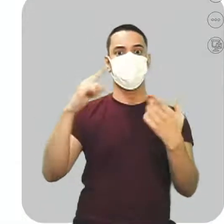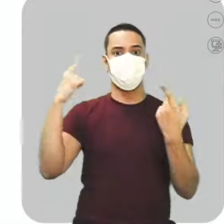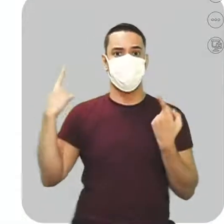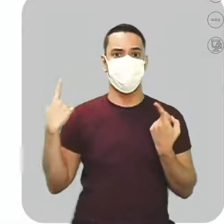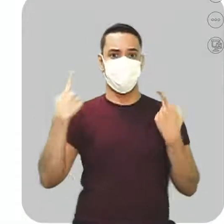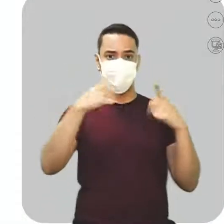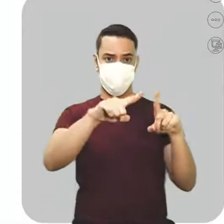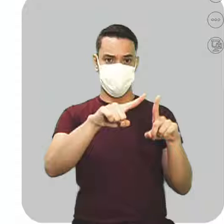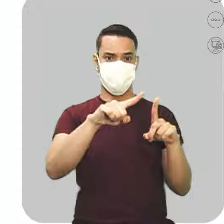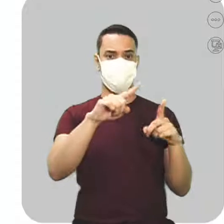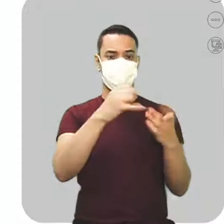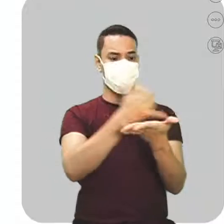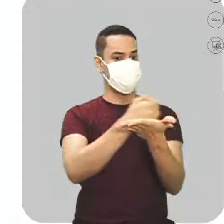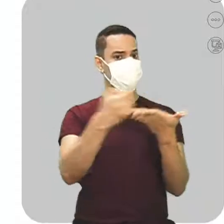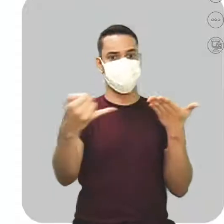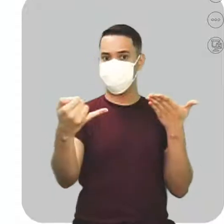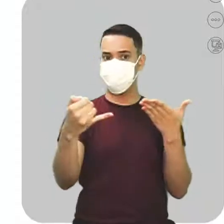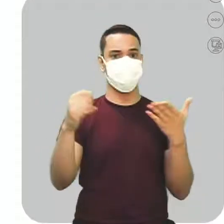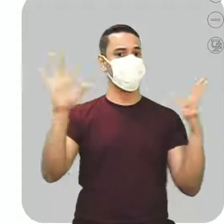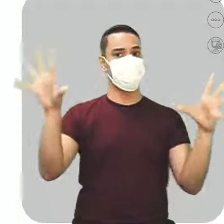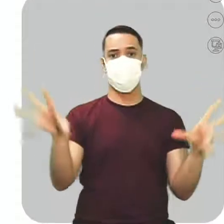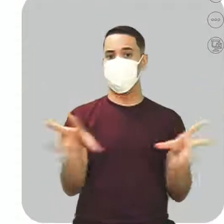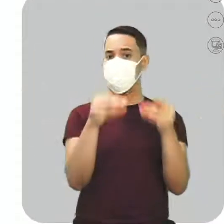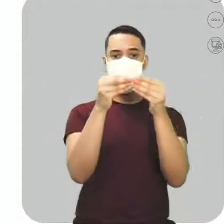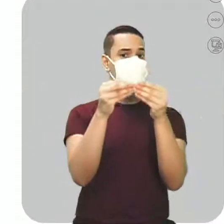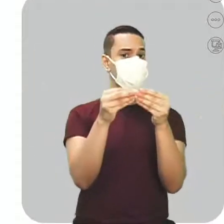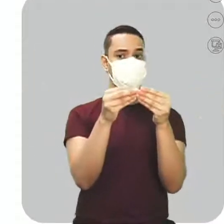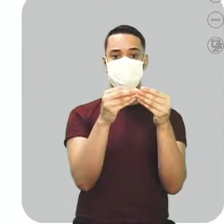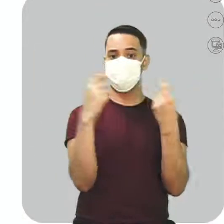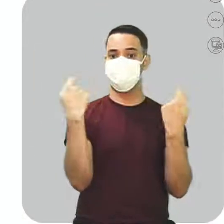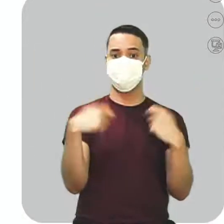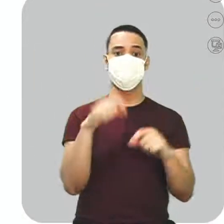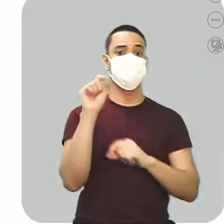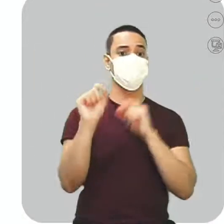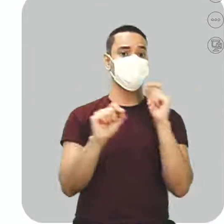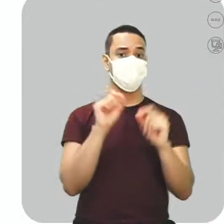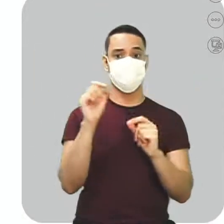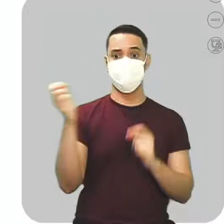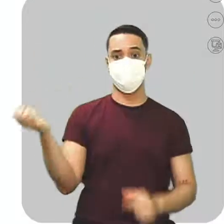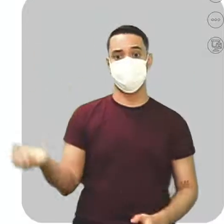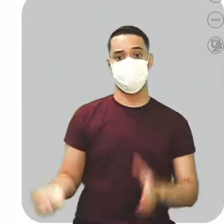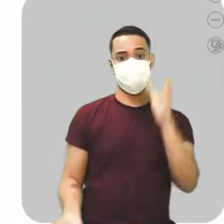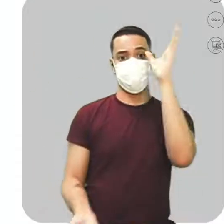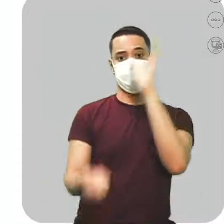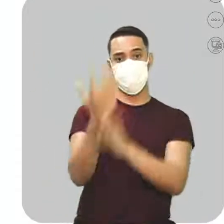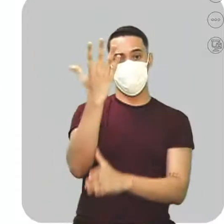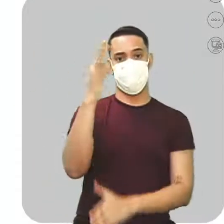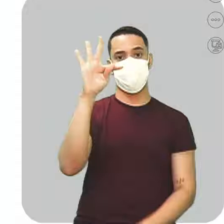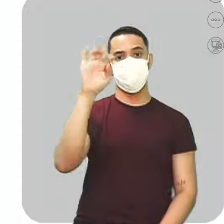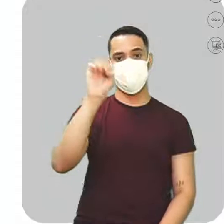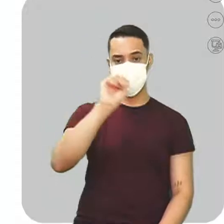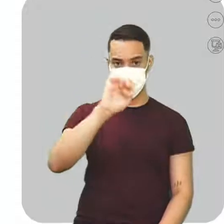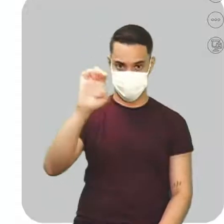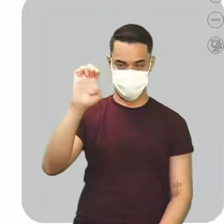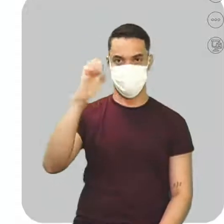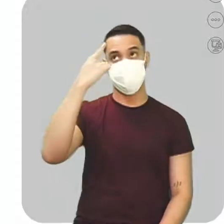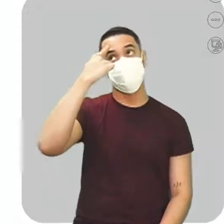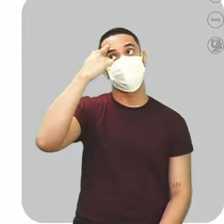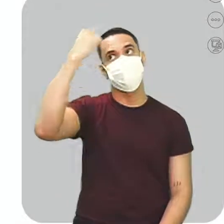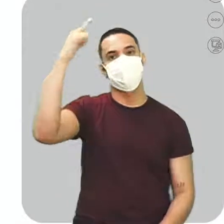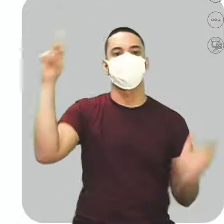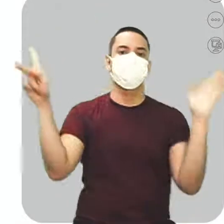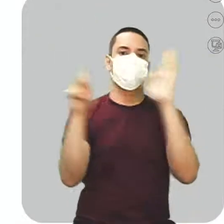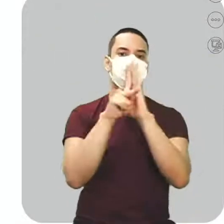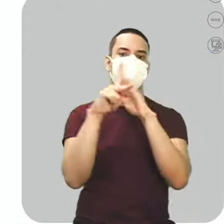aquela tese, aí lá na conclusão você vai já criar uma nova tese, que é a sua